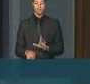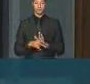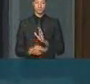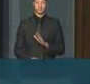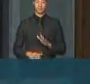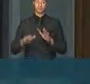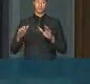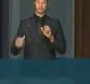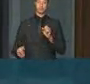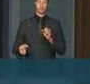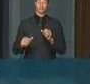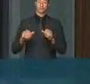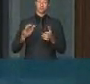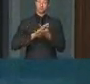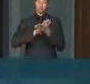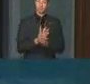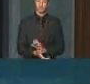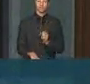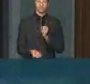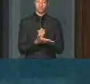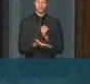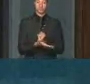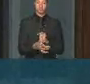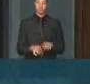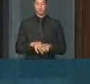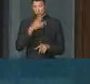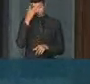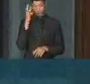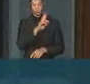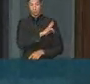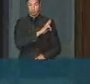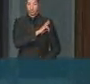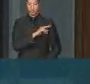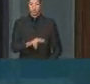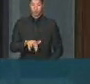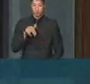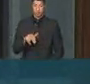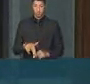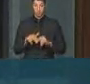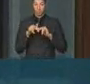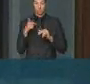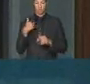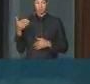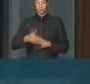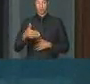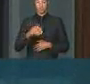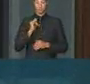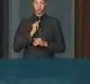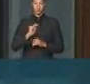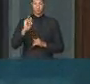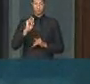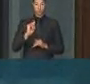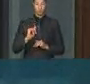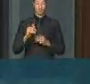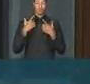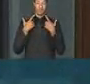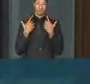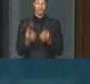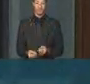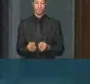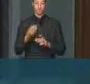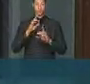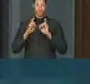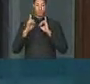combate à corrupção e da punição dos seus responsáveis por isso venho aqui dizendo vamos